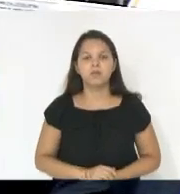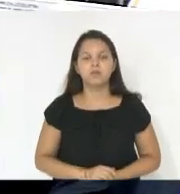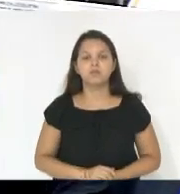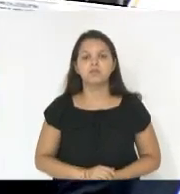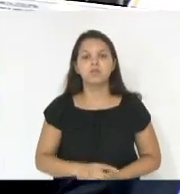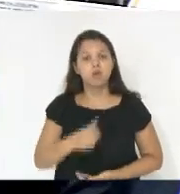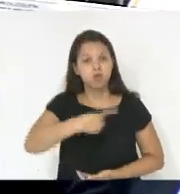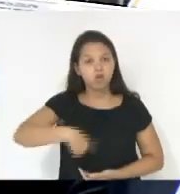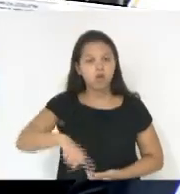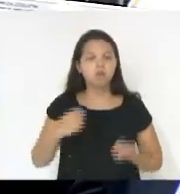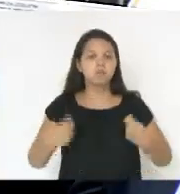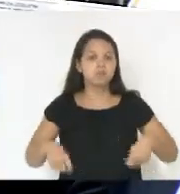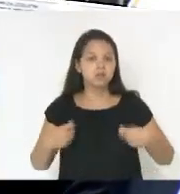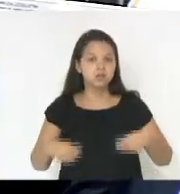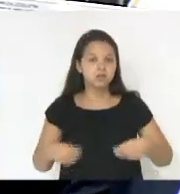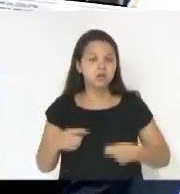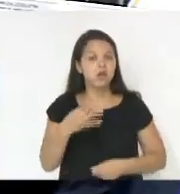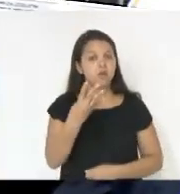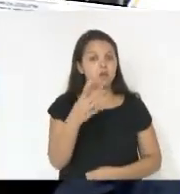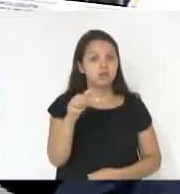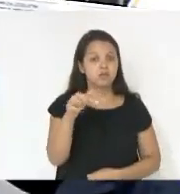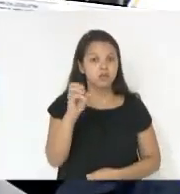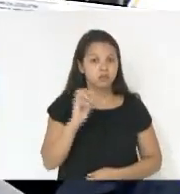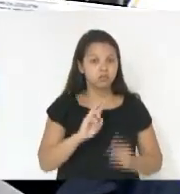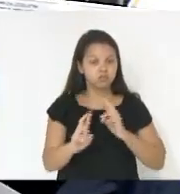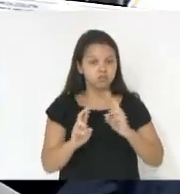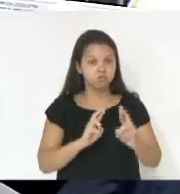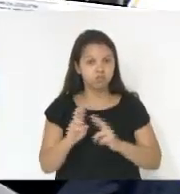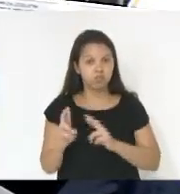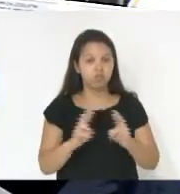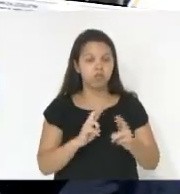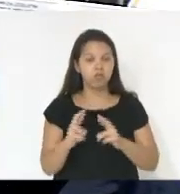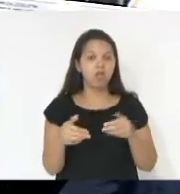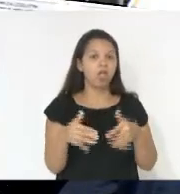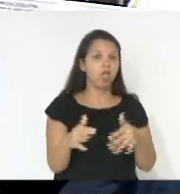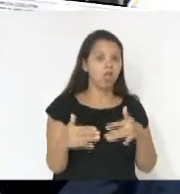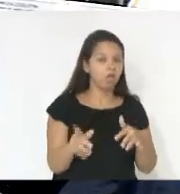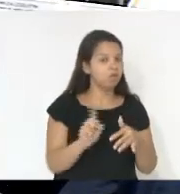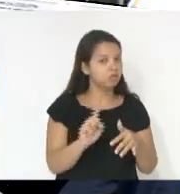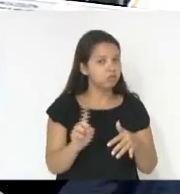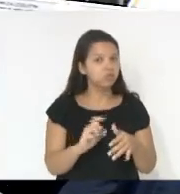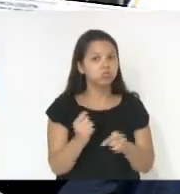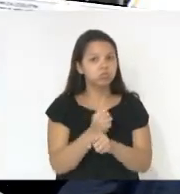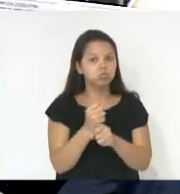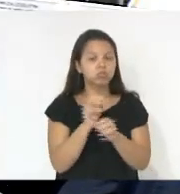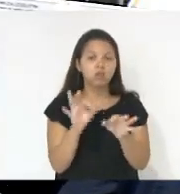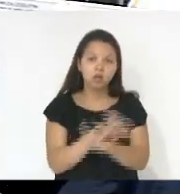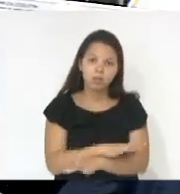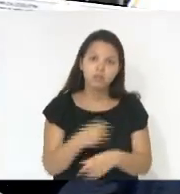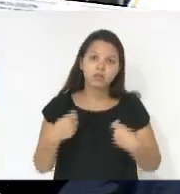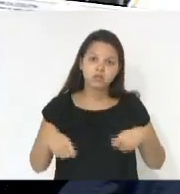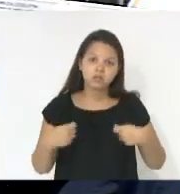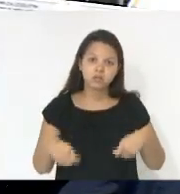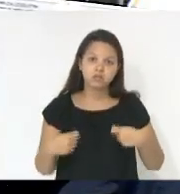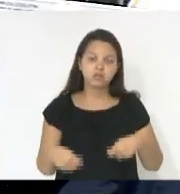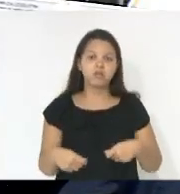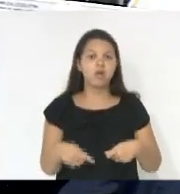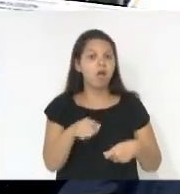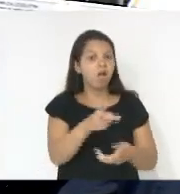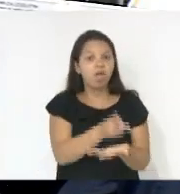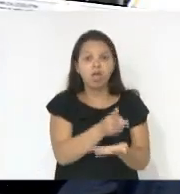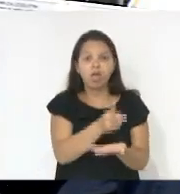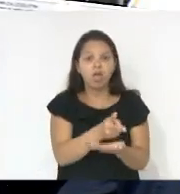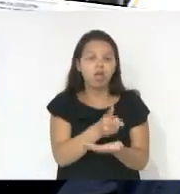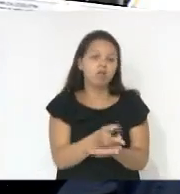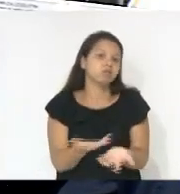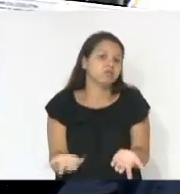nós precisamos que a 470 deixe de ser um faz de conta. Ela não sai do lugar. Precisa de